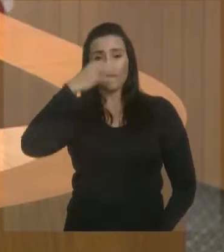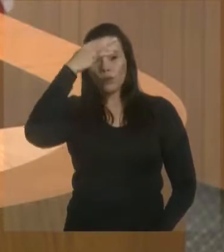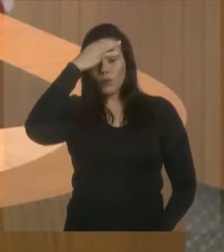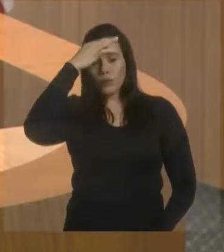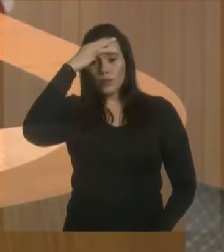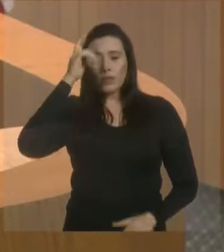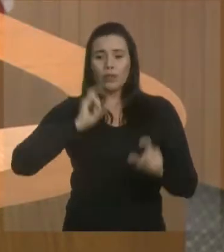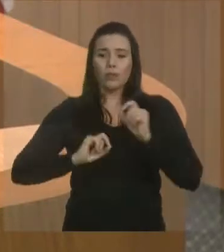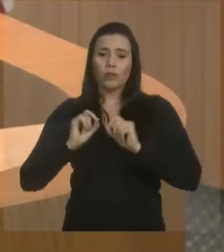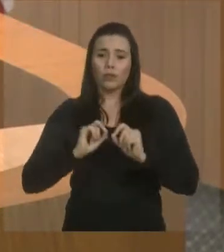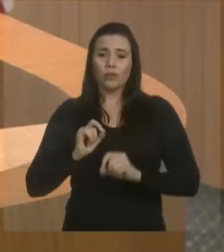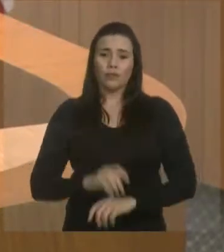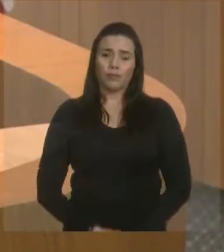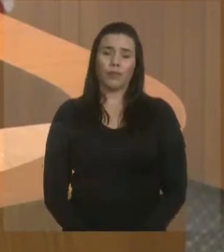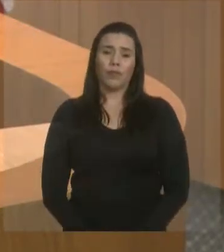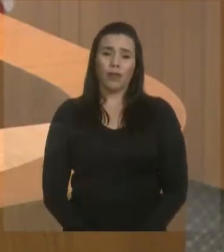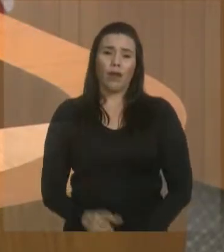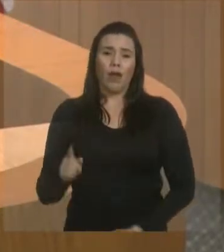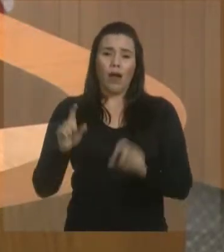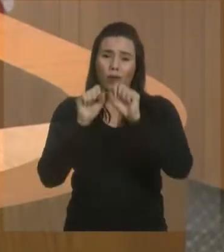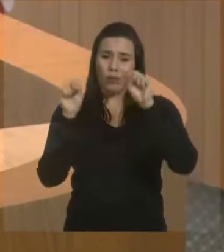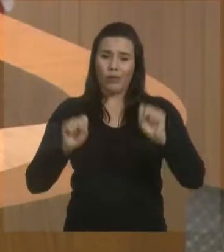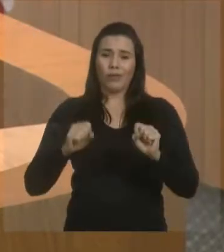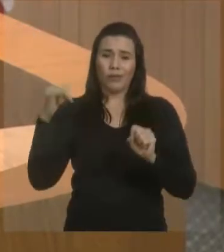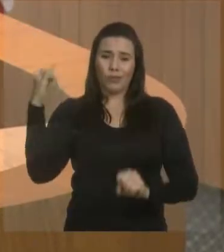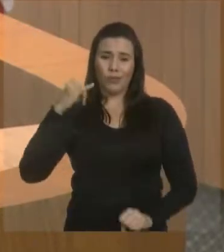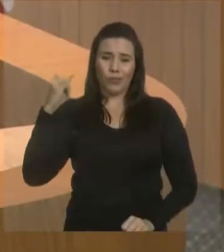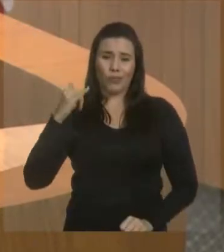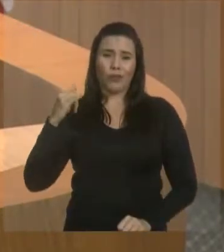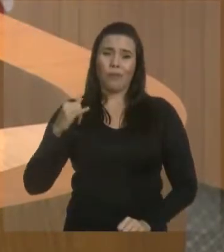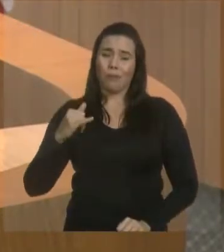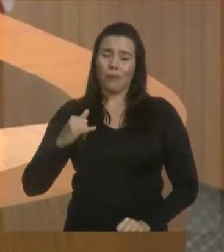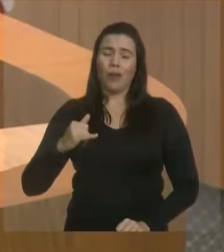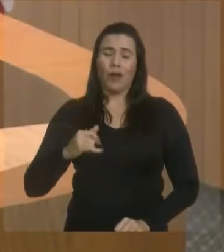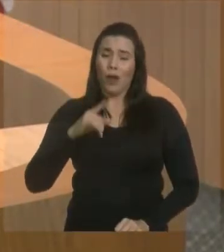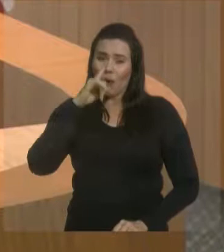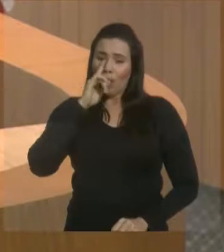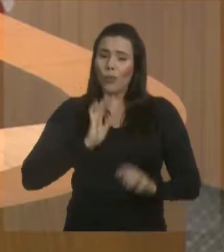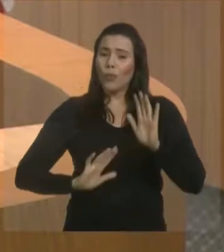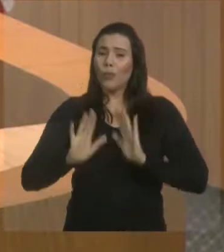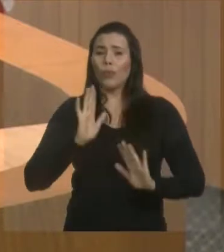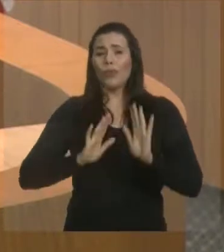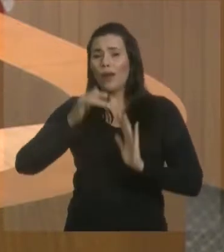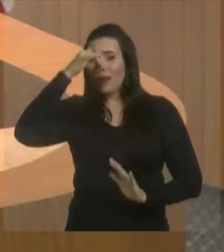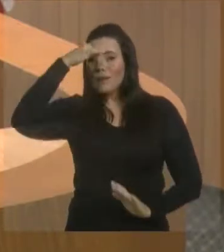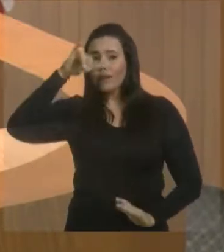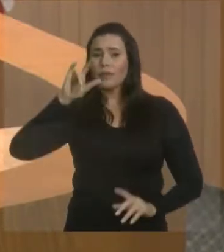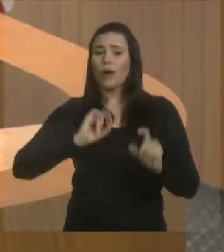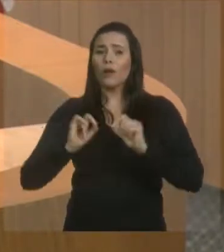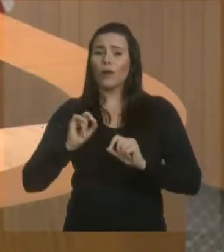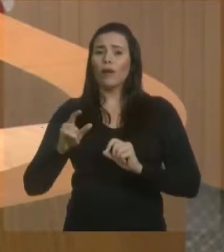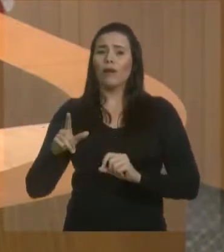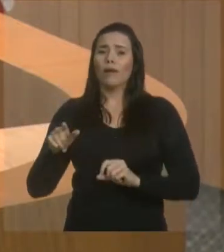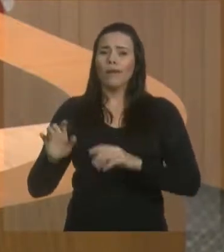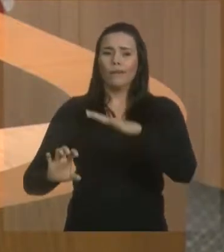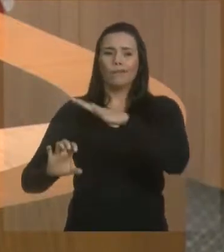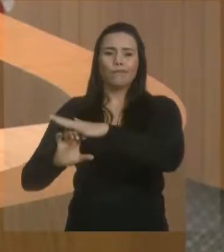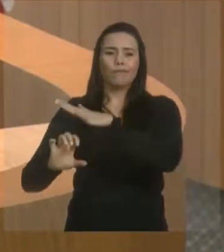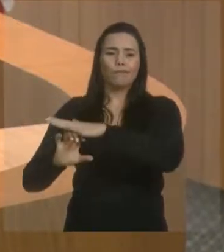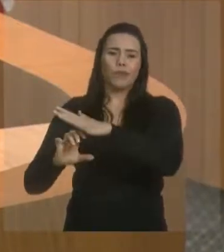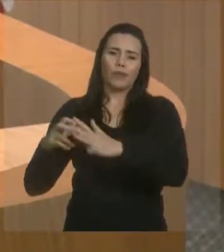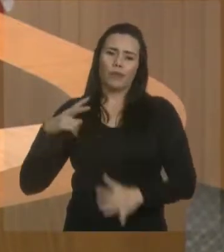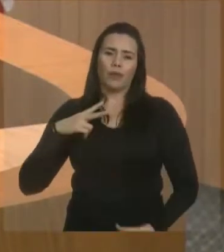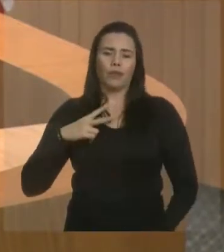setor elétrico. Só para exemplificar algumas pessoas e agradecer a presença de algumas pessoas ontem na